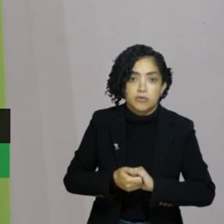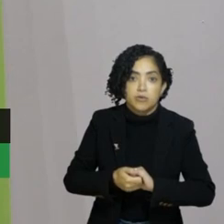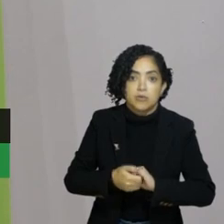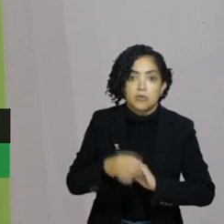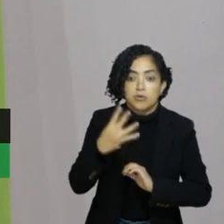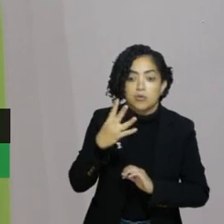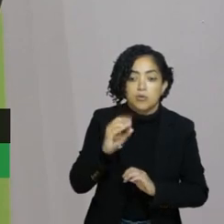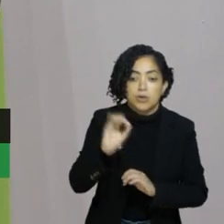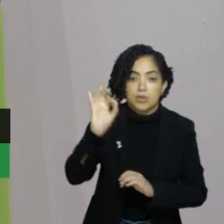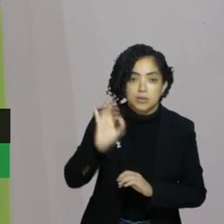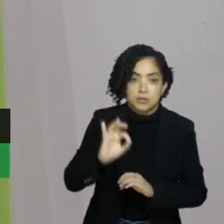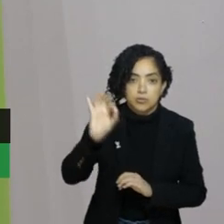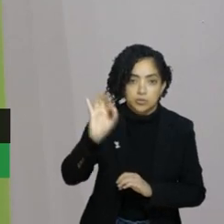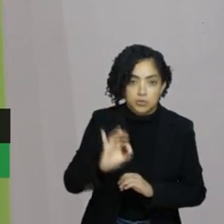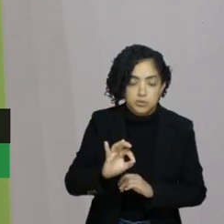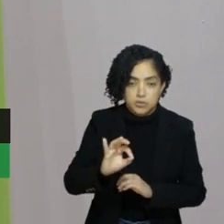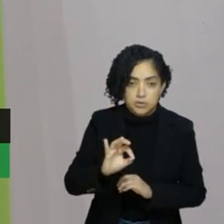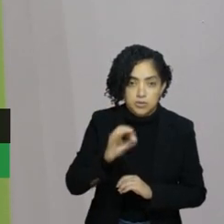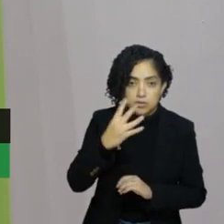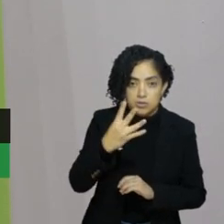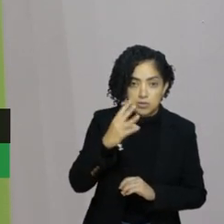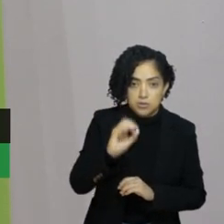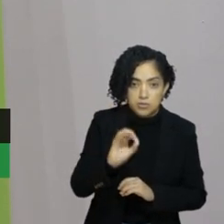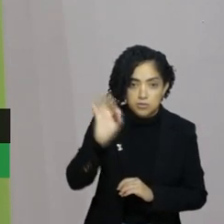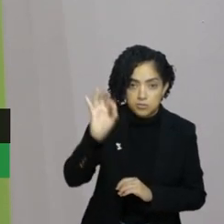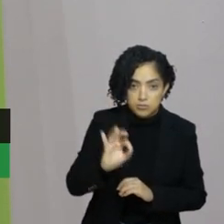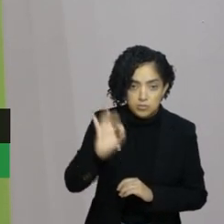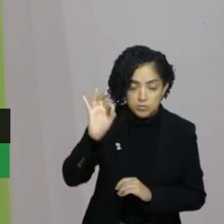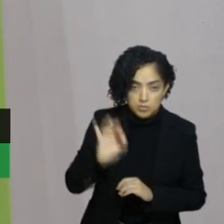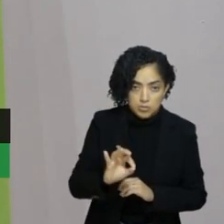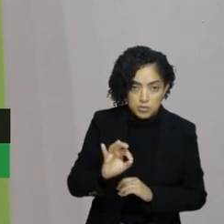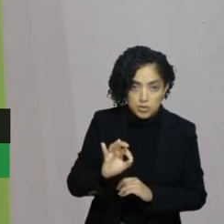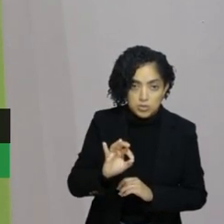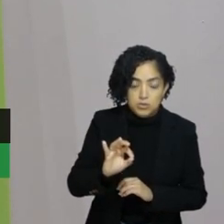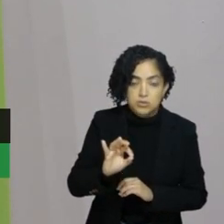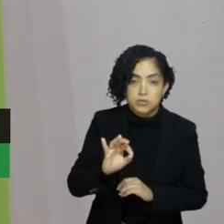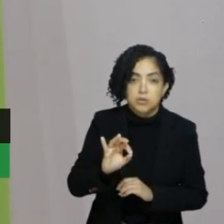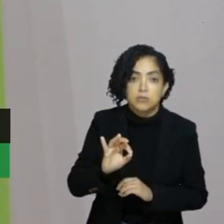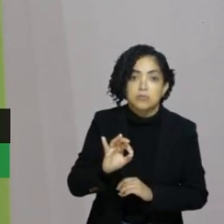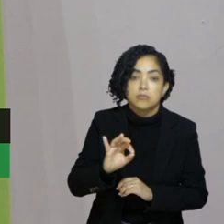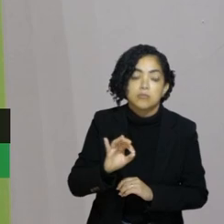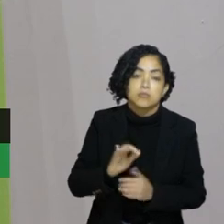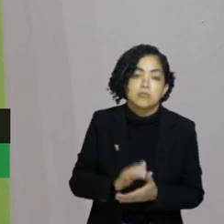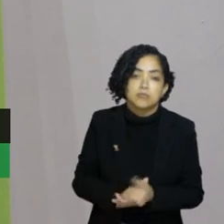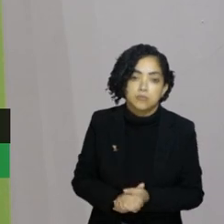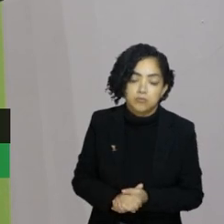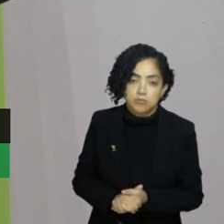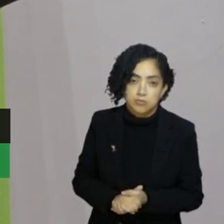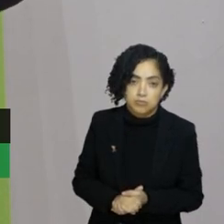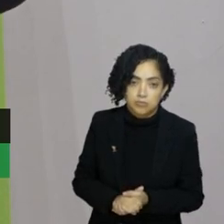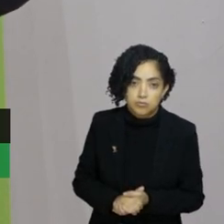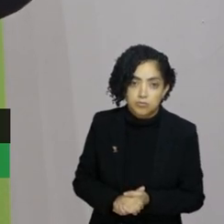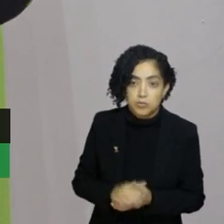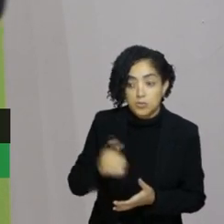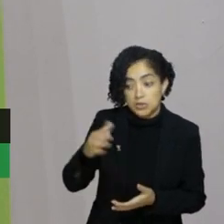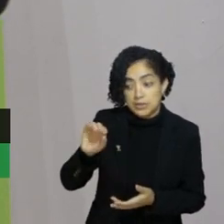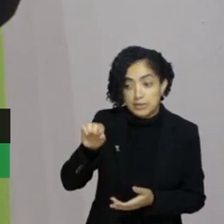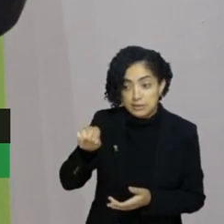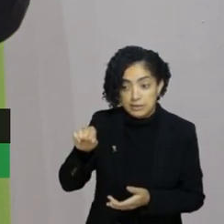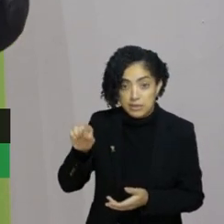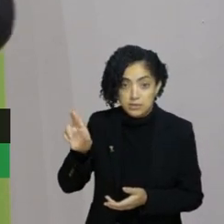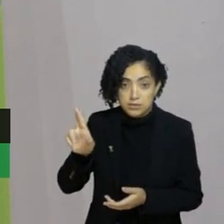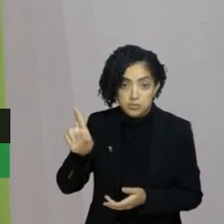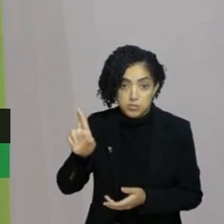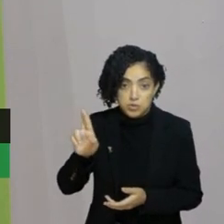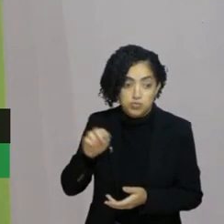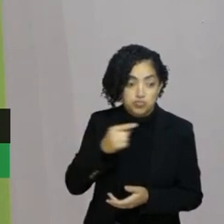deputado Antídio, 40% daquele que se colocar à disposição da Defesa Civil. O cara ganha 10 mil reais, o servidor ganha